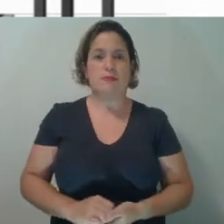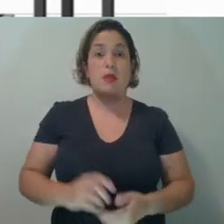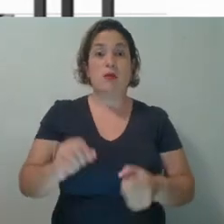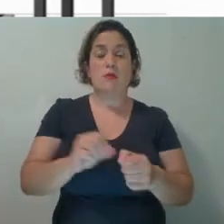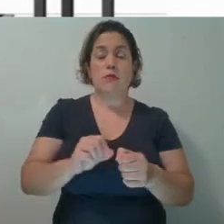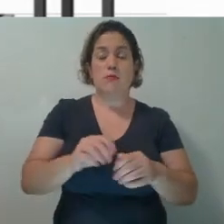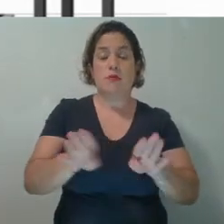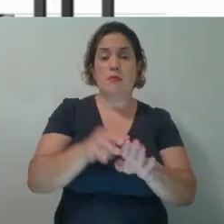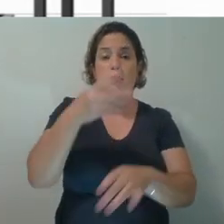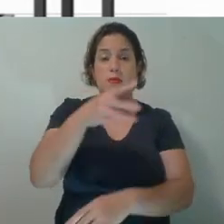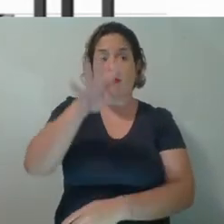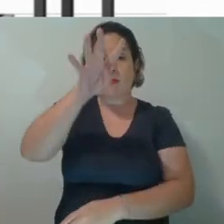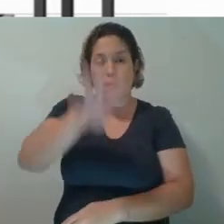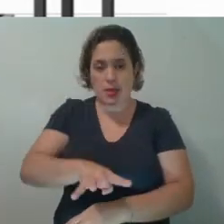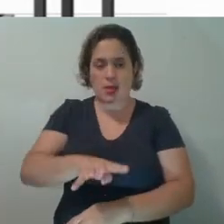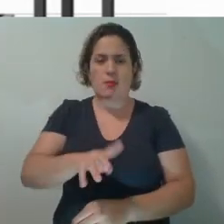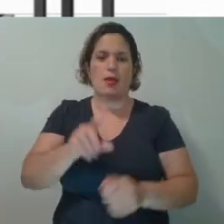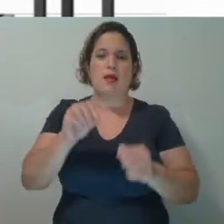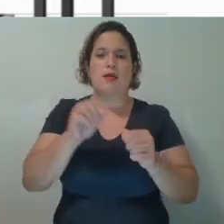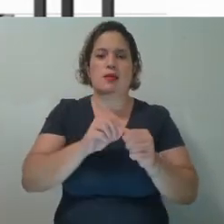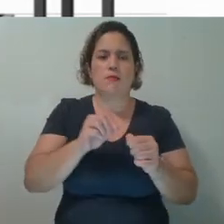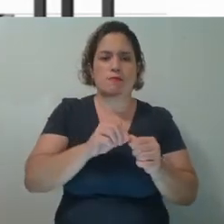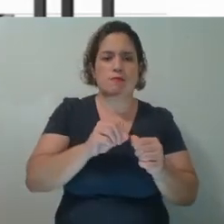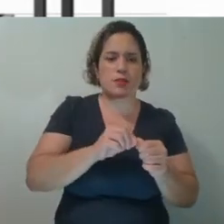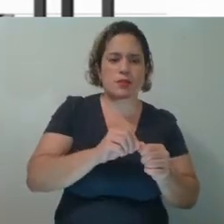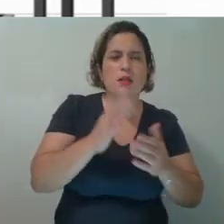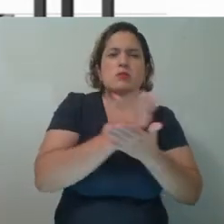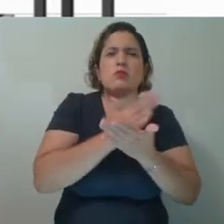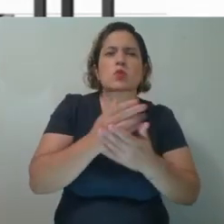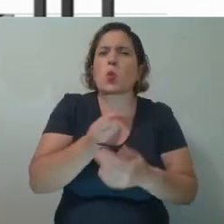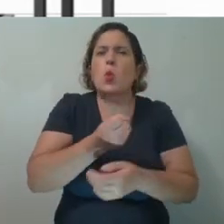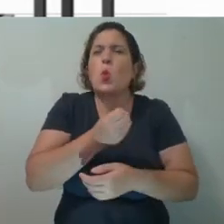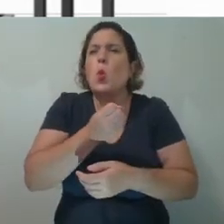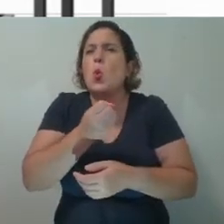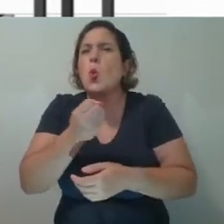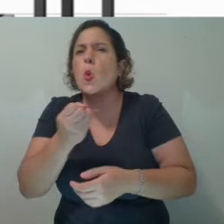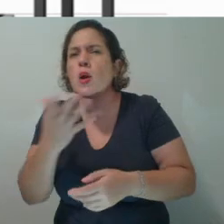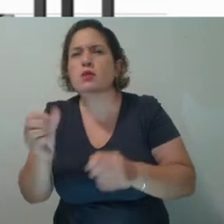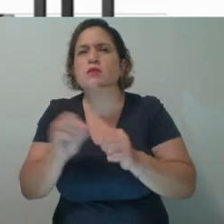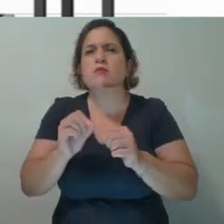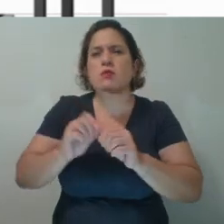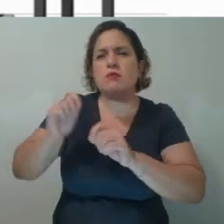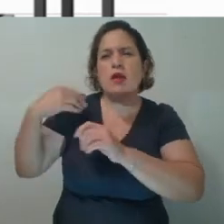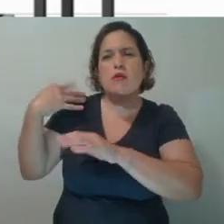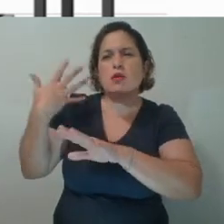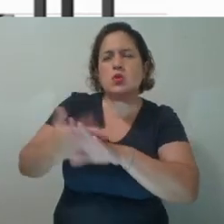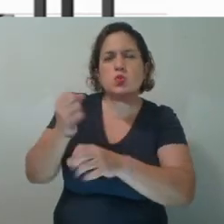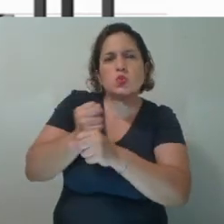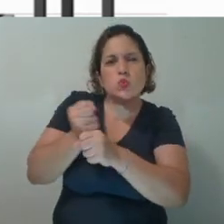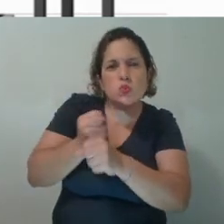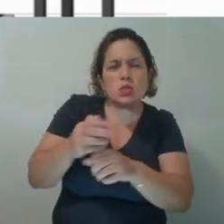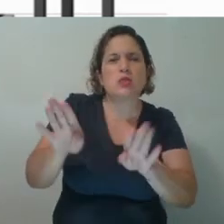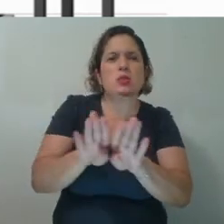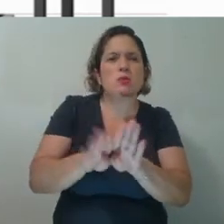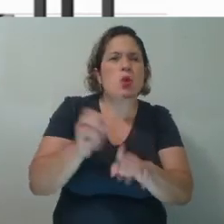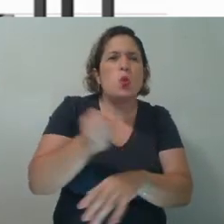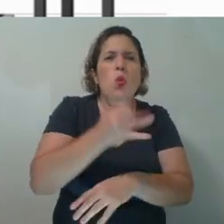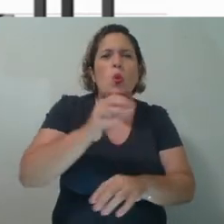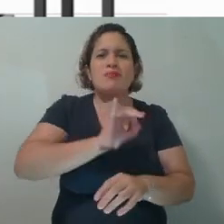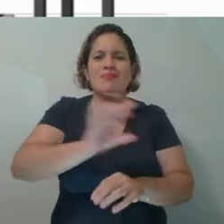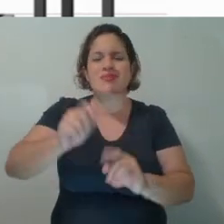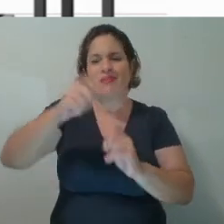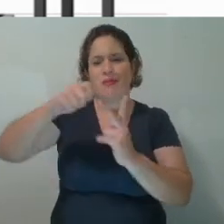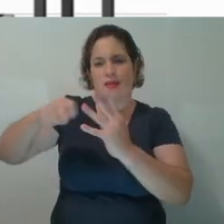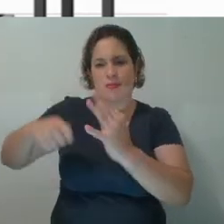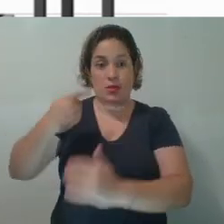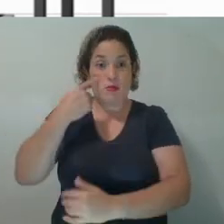Também foi feita uma tabela onde mostra a distribuição temporal das carcaças ao longo de 10 anos e ao longo dos meses. Aqui a gente